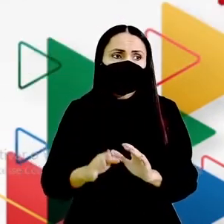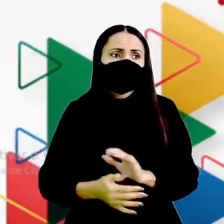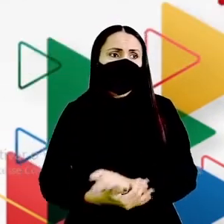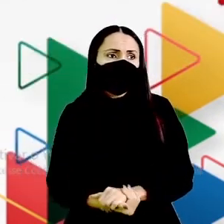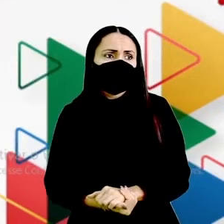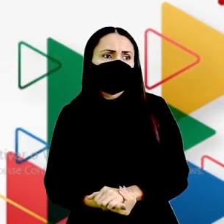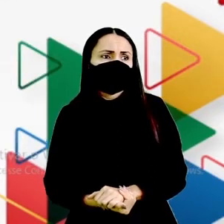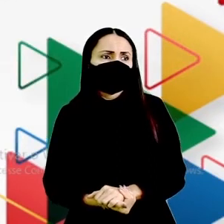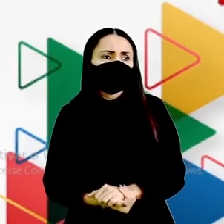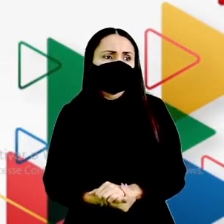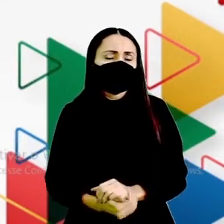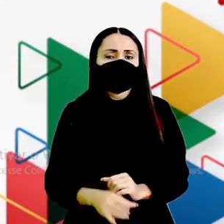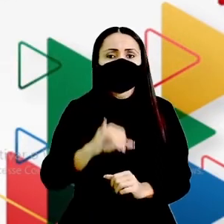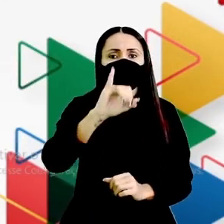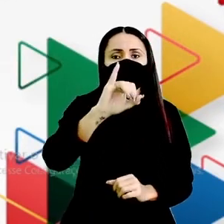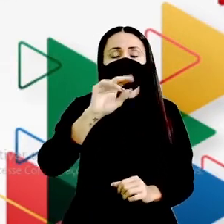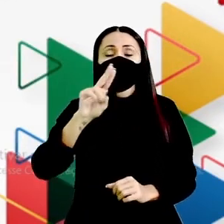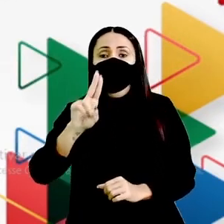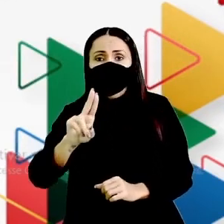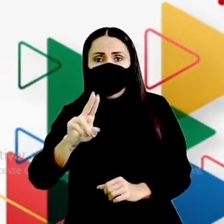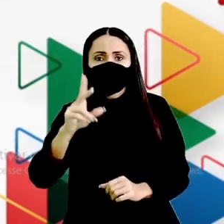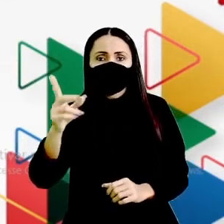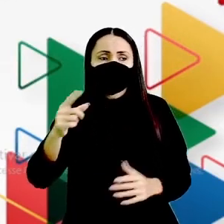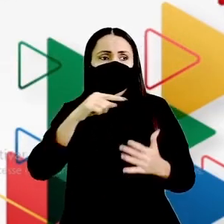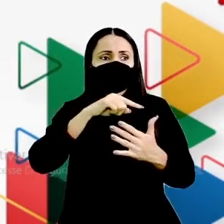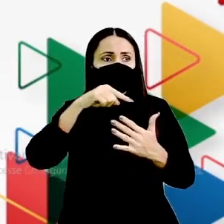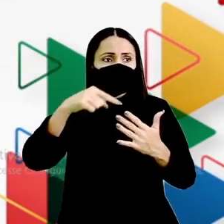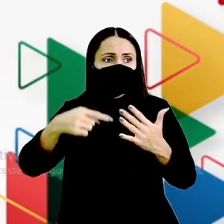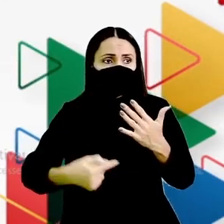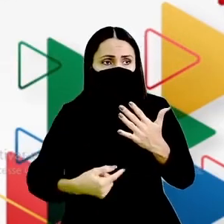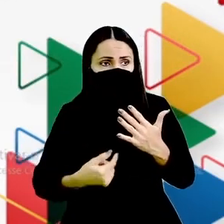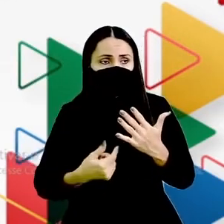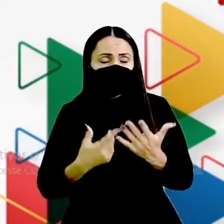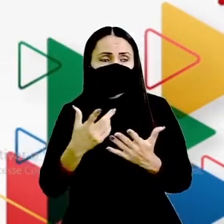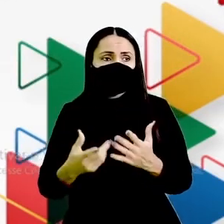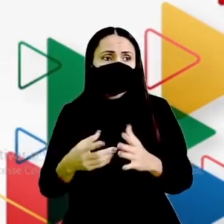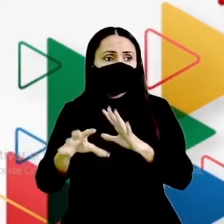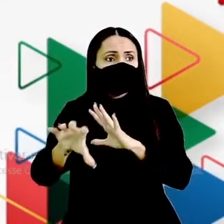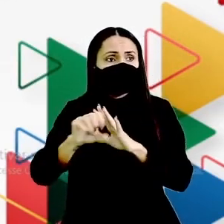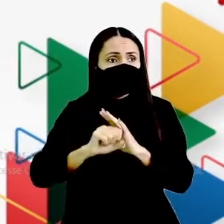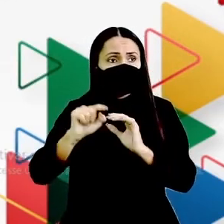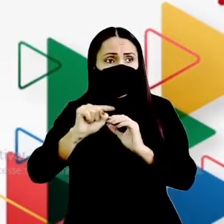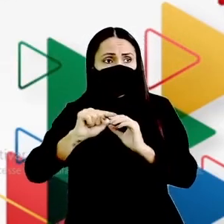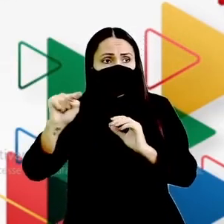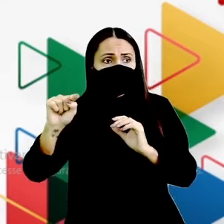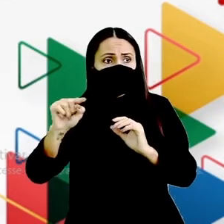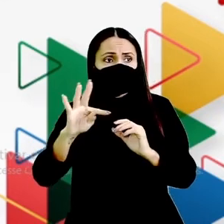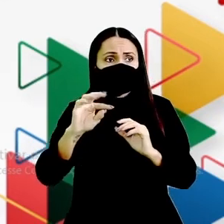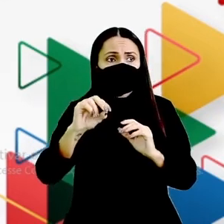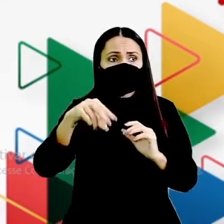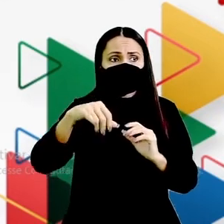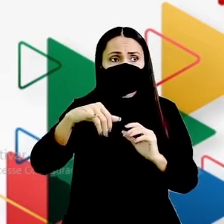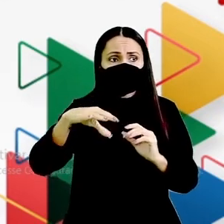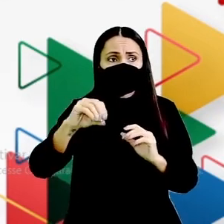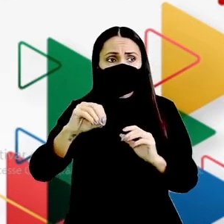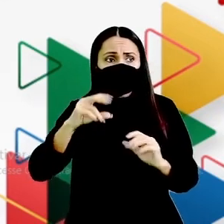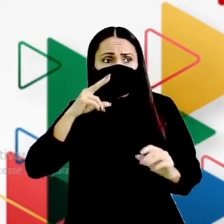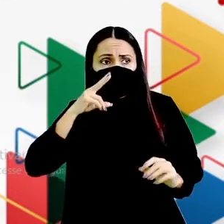vão deixar de ser semivogais quando receberem acentos tônicos, Isso. acentos de força. É o caso da